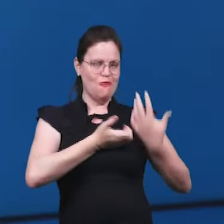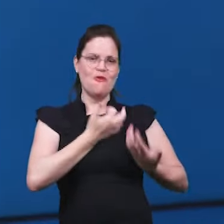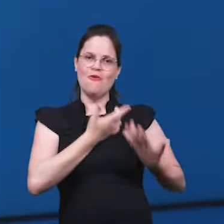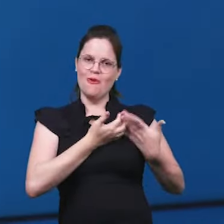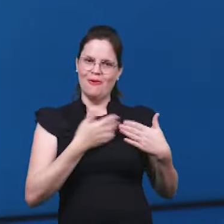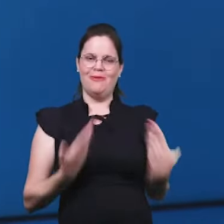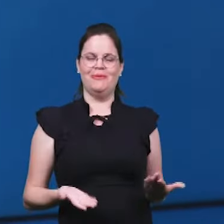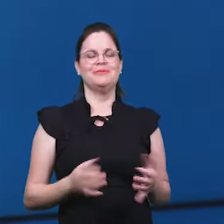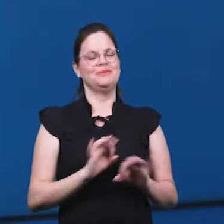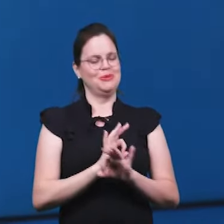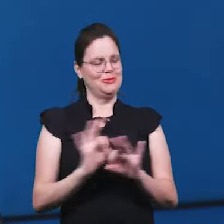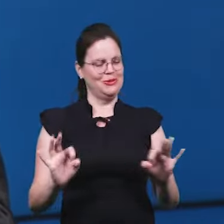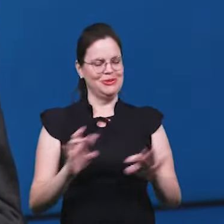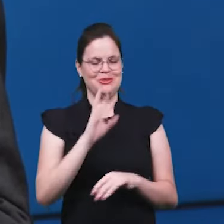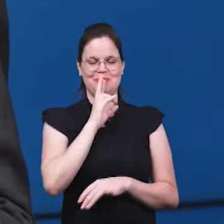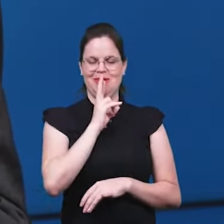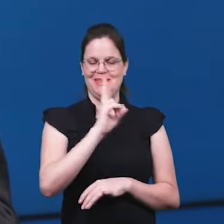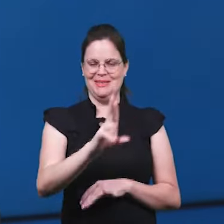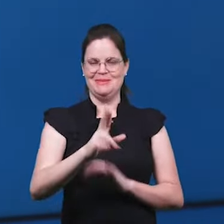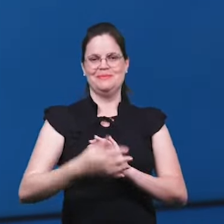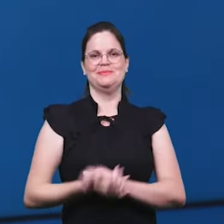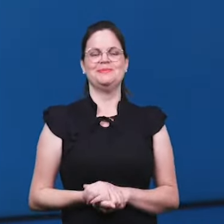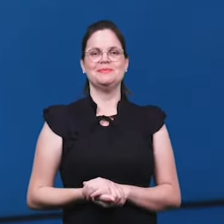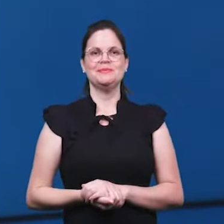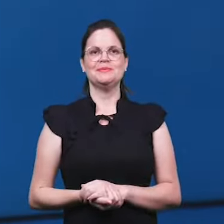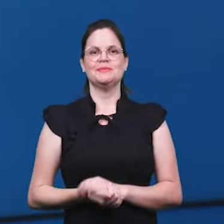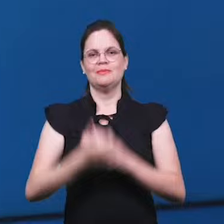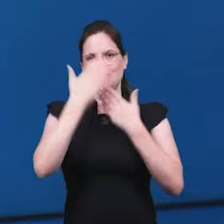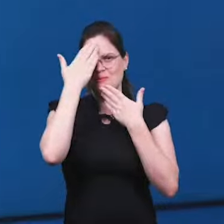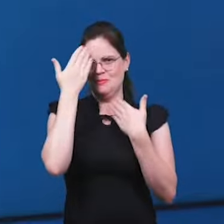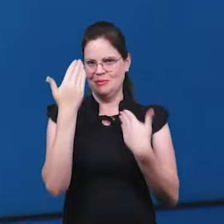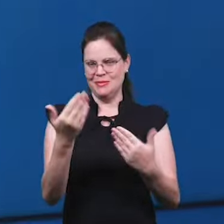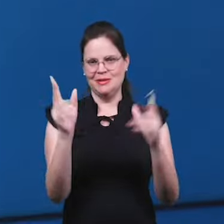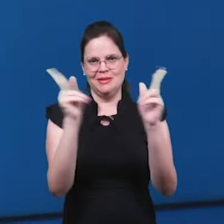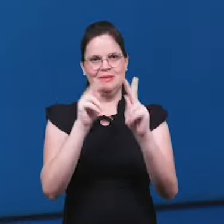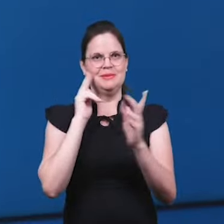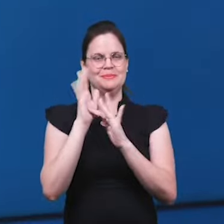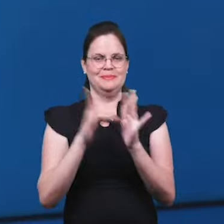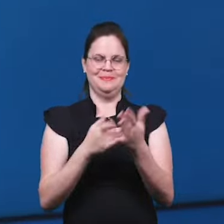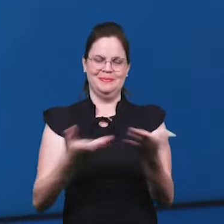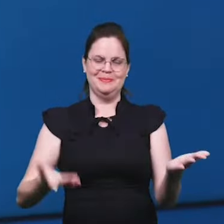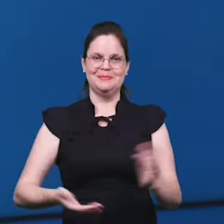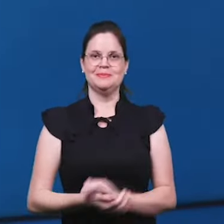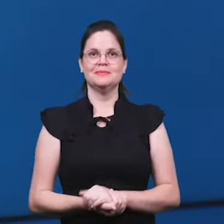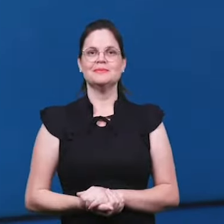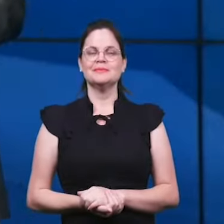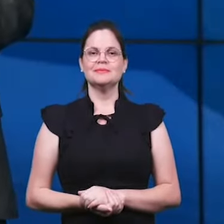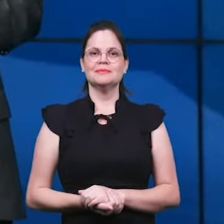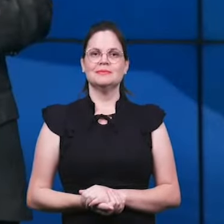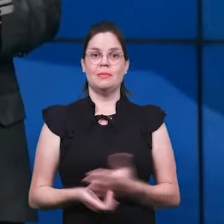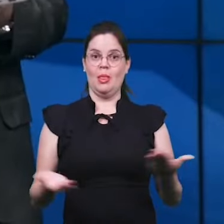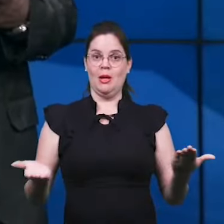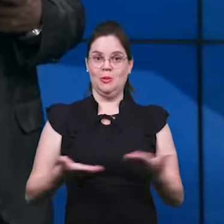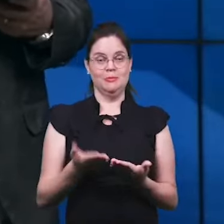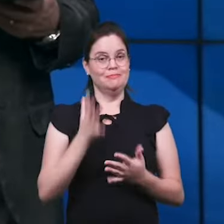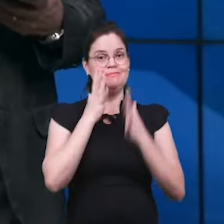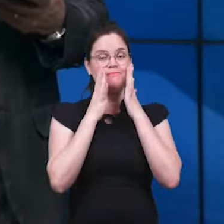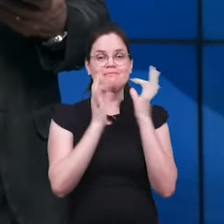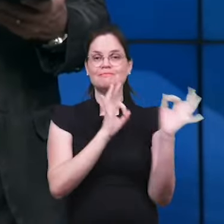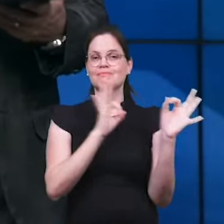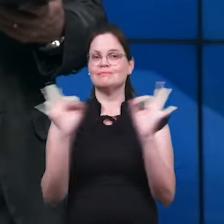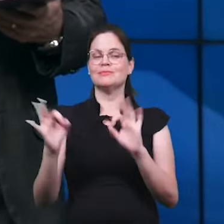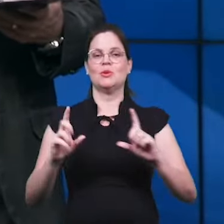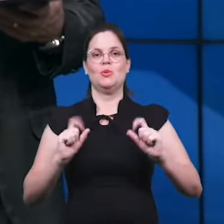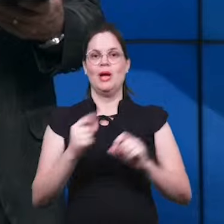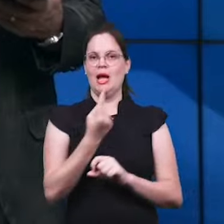com fogo. Muito bem colocado nas respostas dos irmãos. Obrigado, a paz do Senhor aos irmãos. Então, vamos agora,